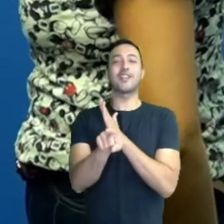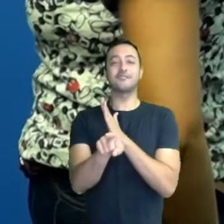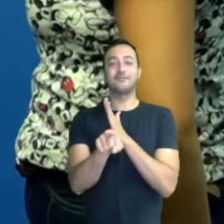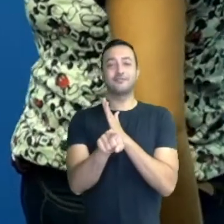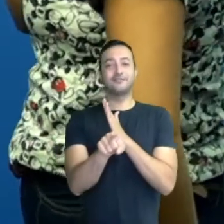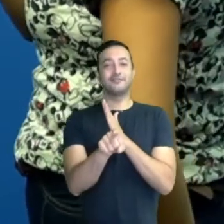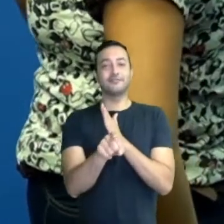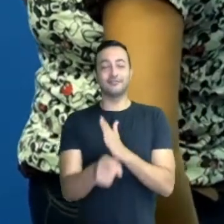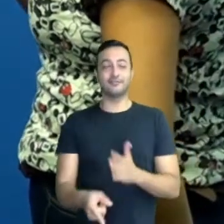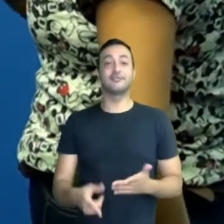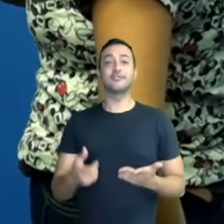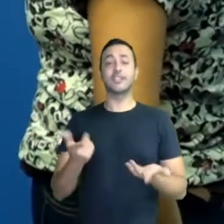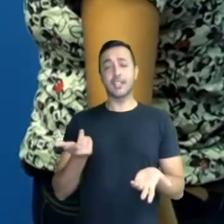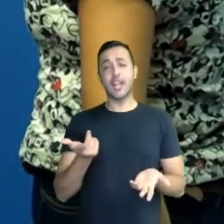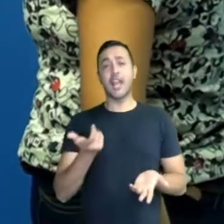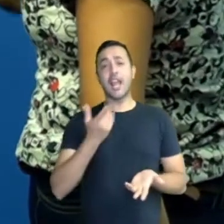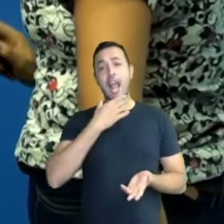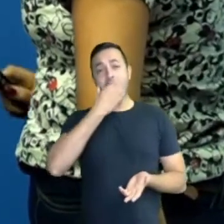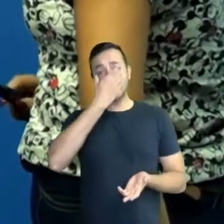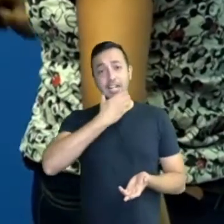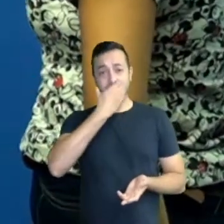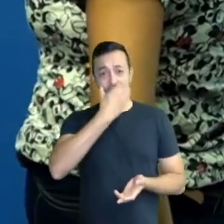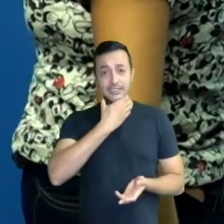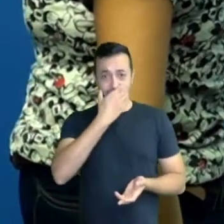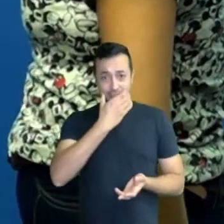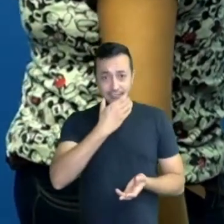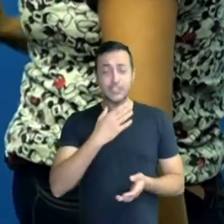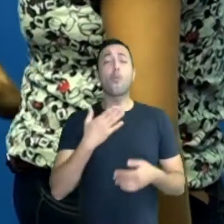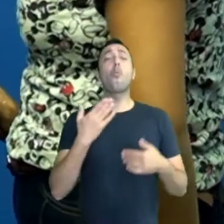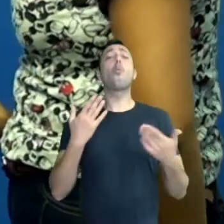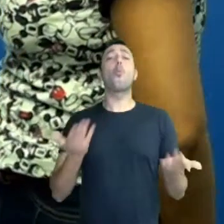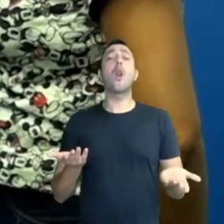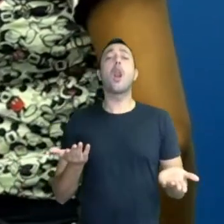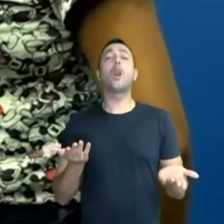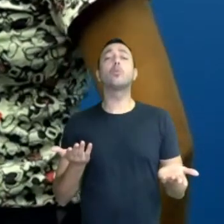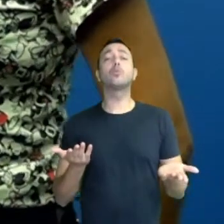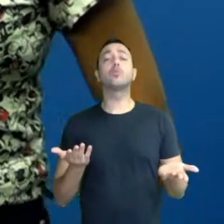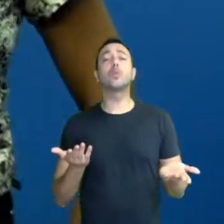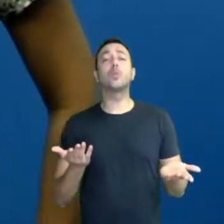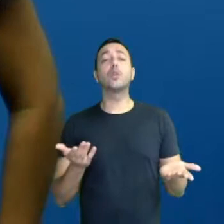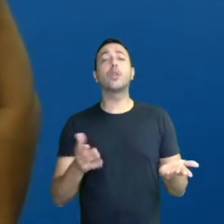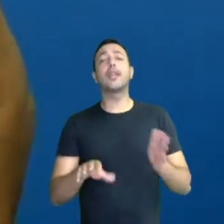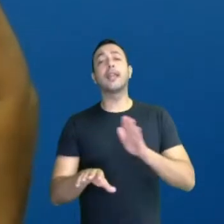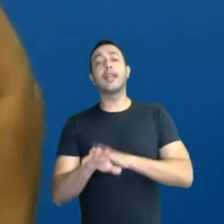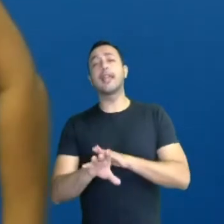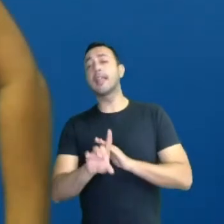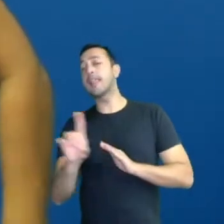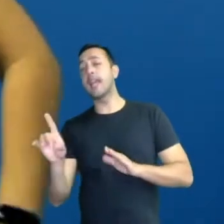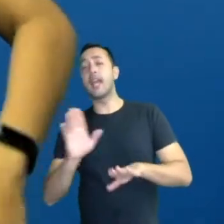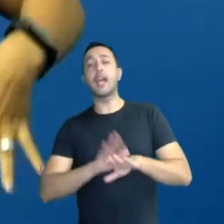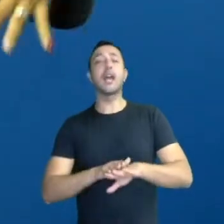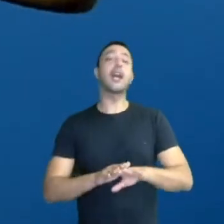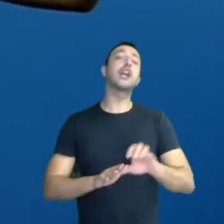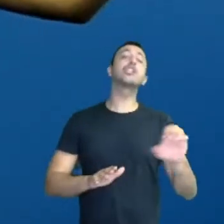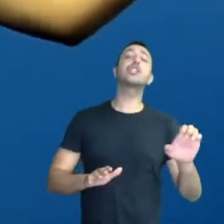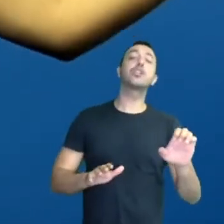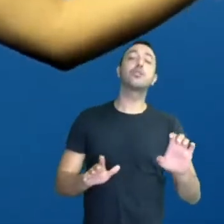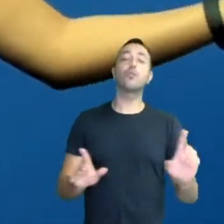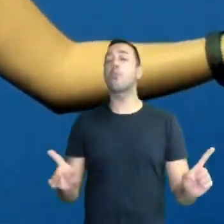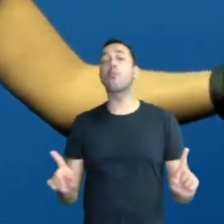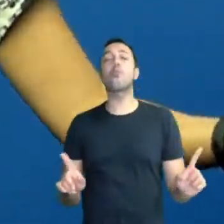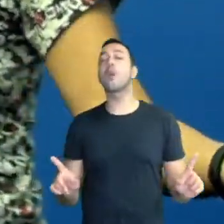ó. Morderam a maçã do seu lado direito ou do seu